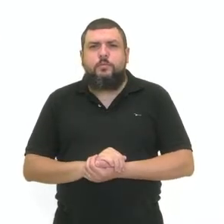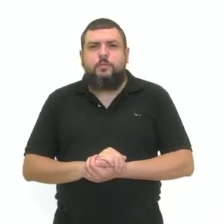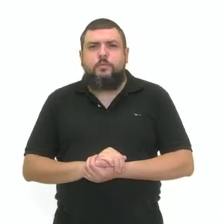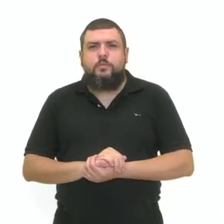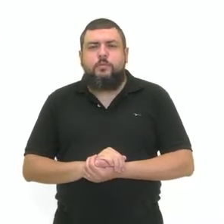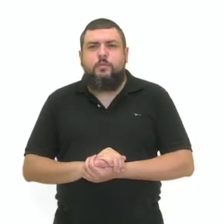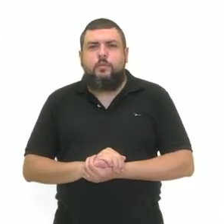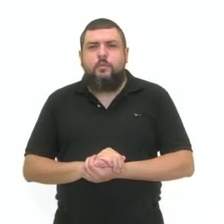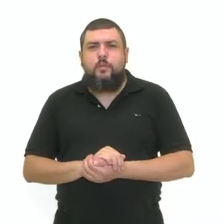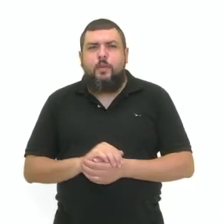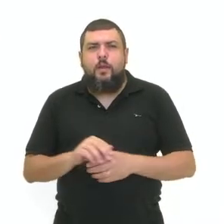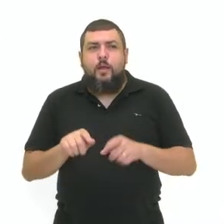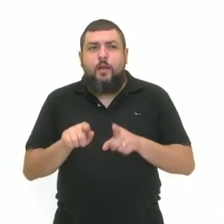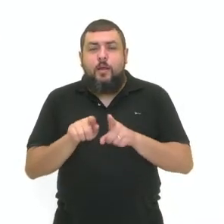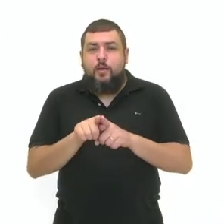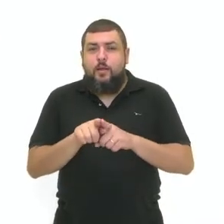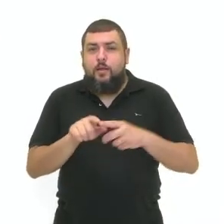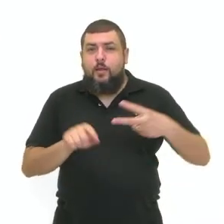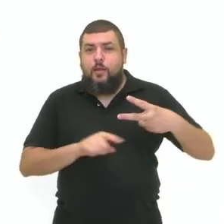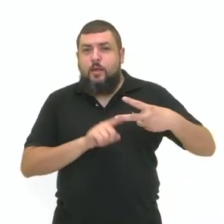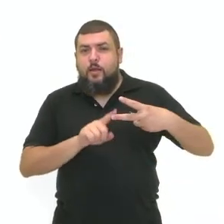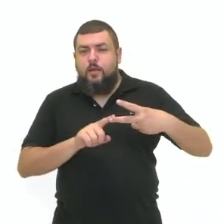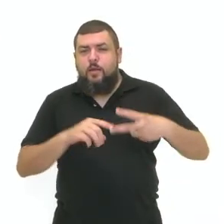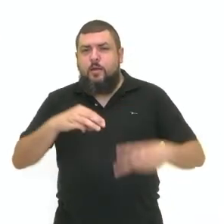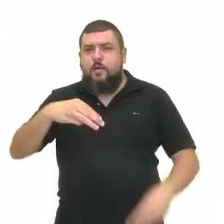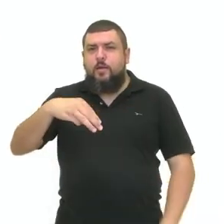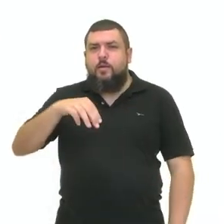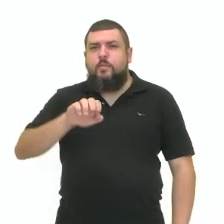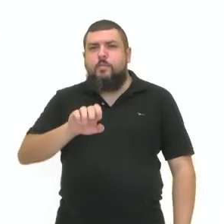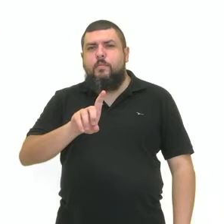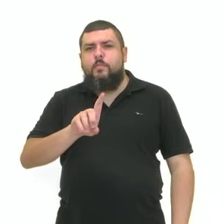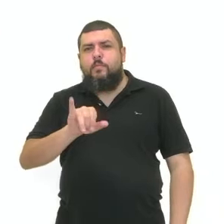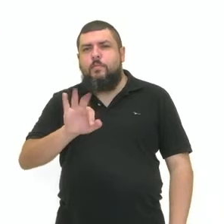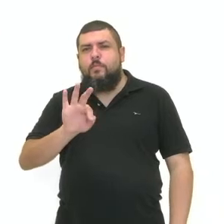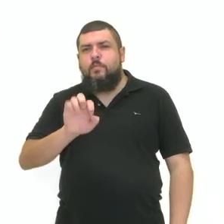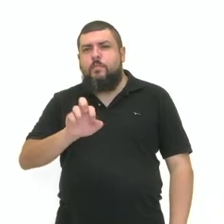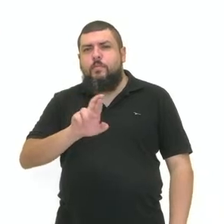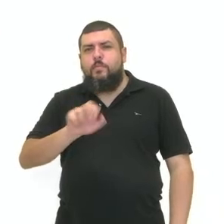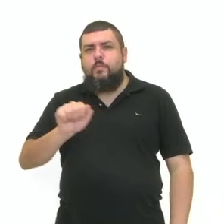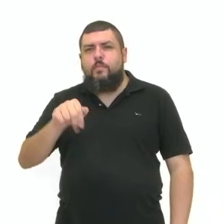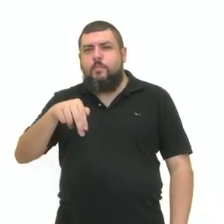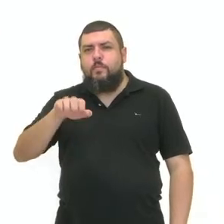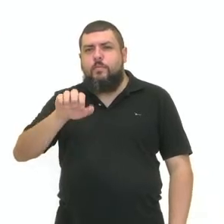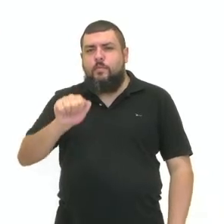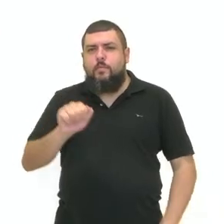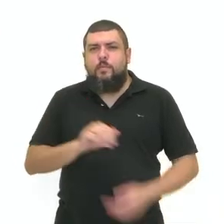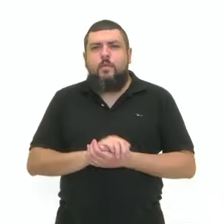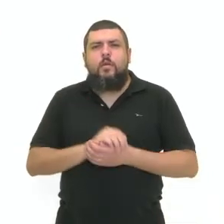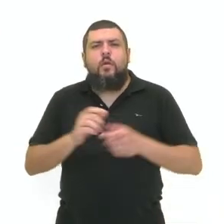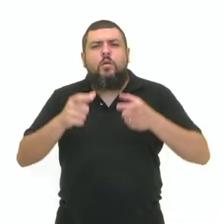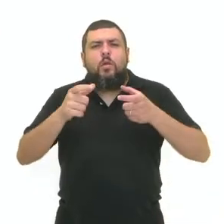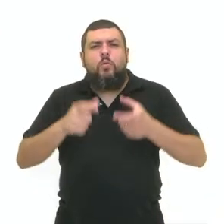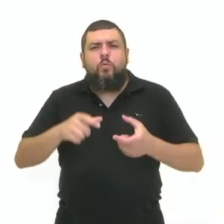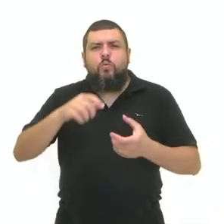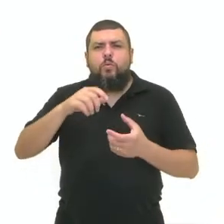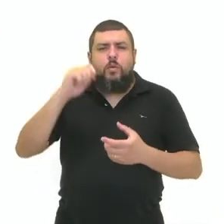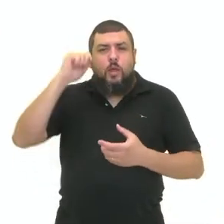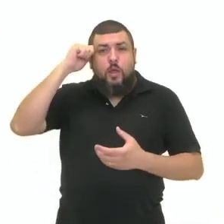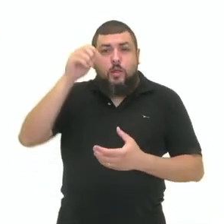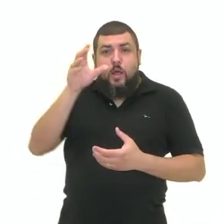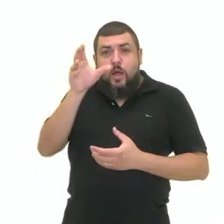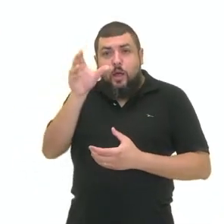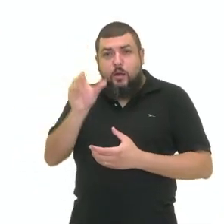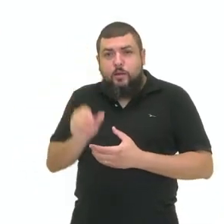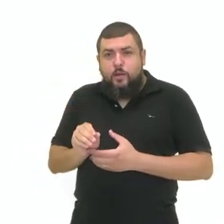já é um pouquinho diferente, olha só. Ocorre nas porções extratropicais da África, onde temos então a ocorrência do